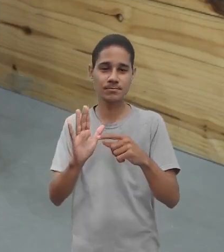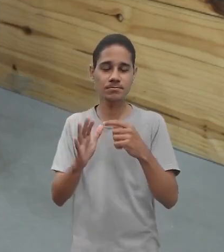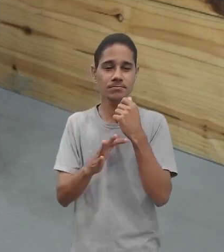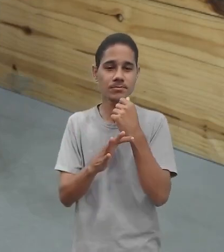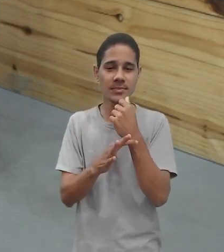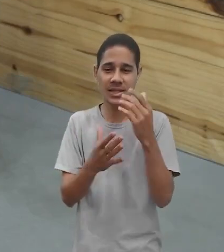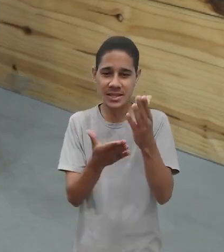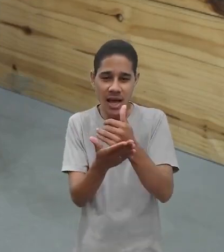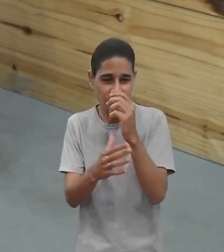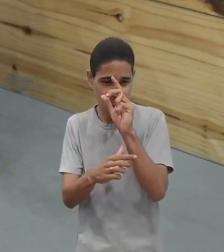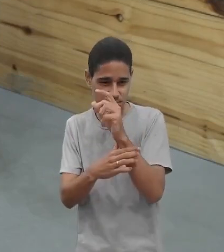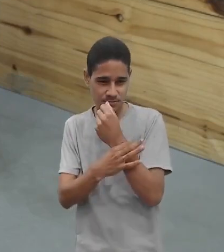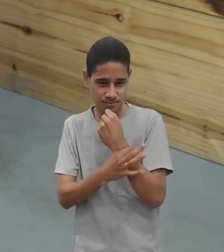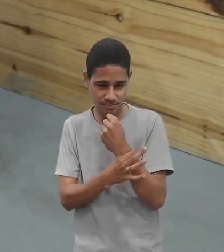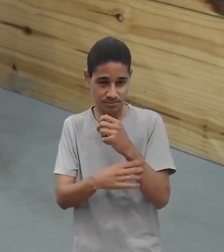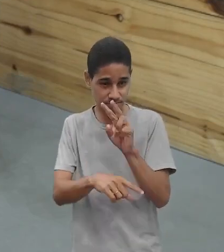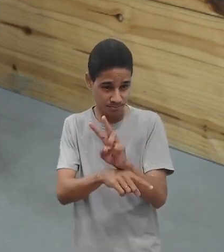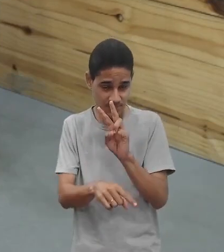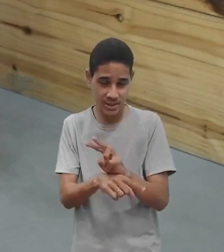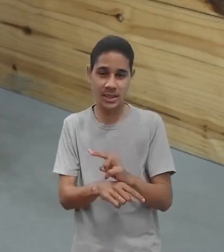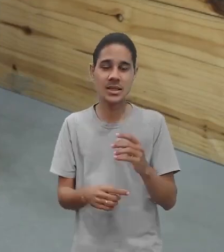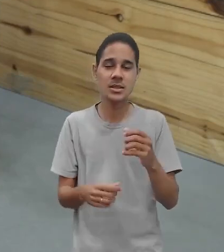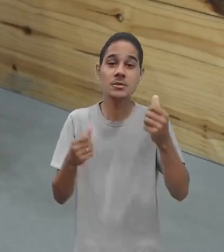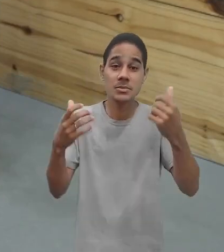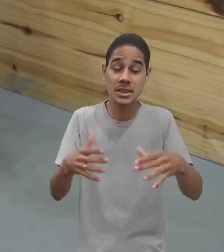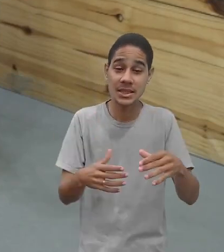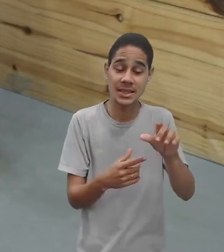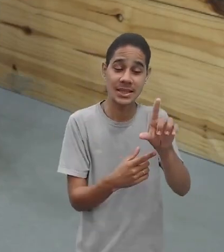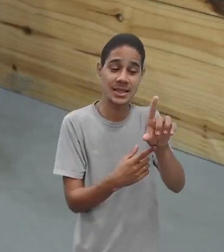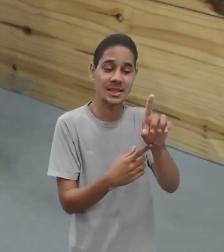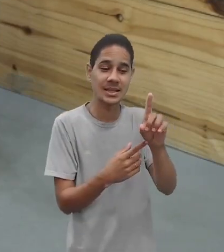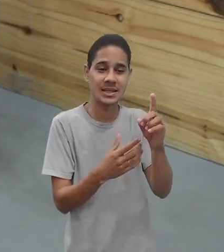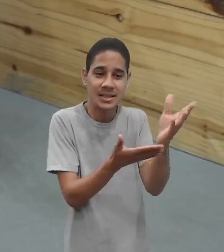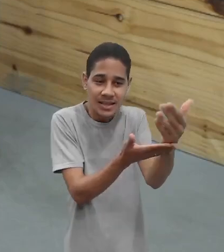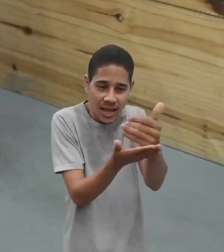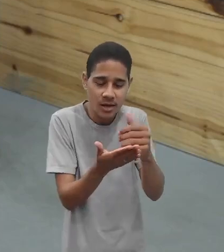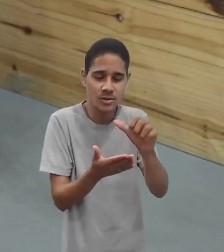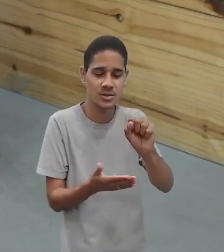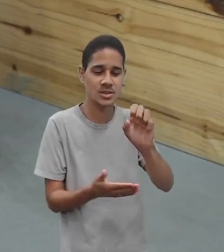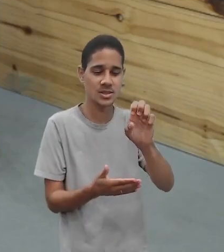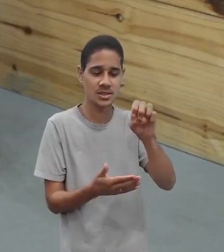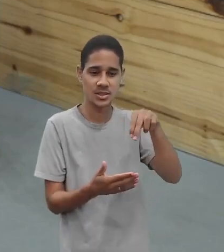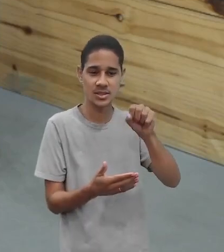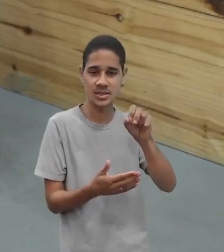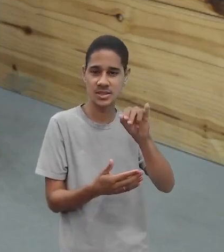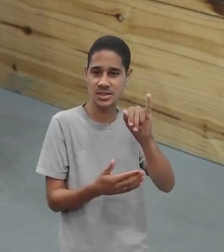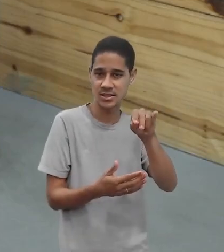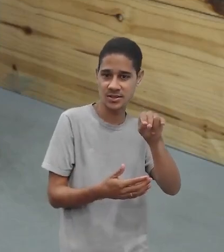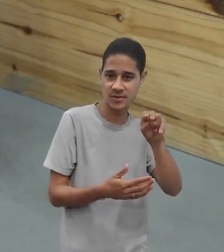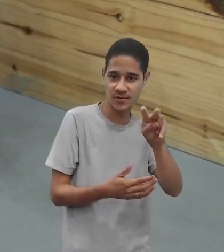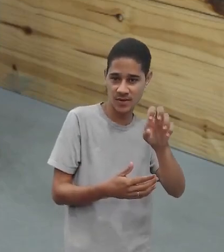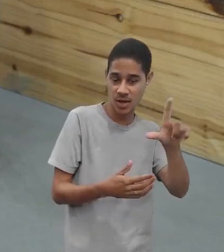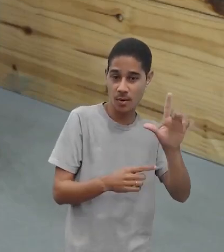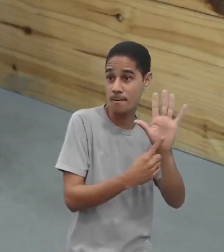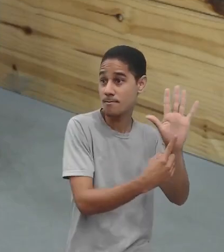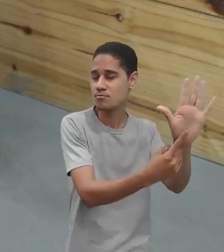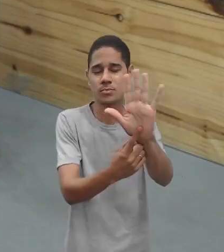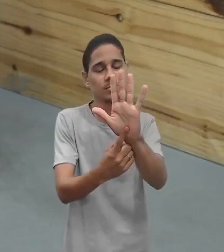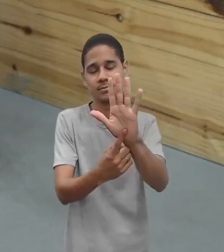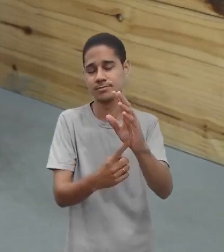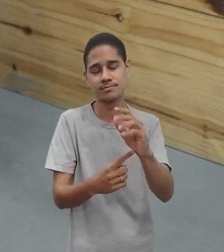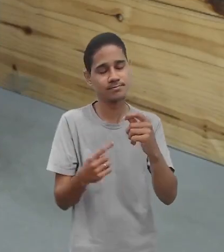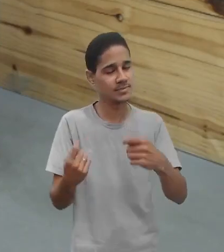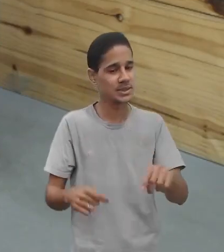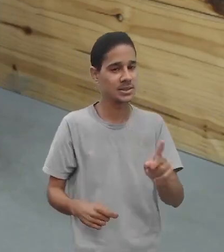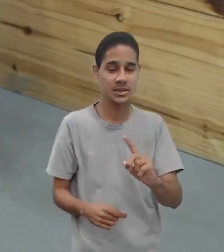dados sensíveis não precisam ser expostos. Para isso existe o setor, que é o setor do departamento de pessoal, onde